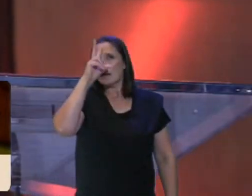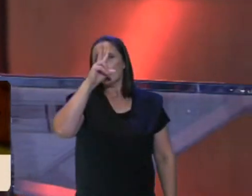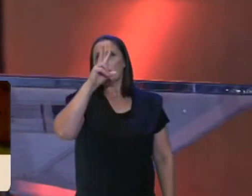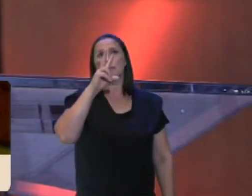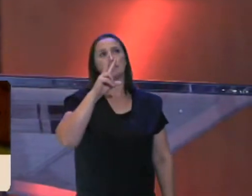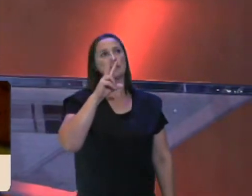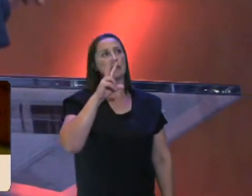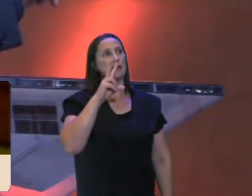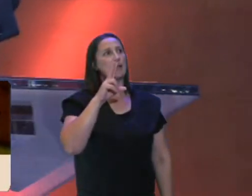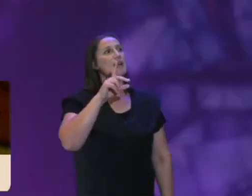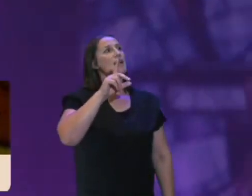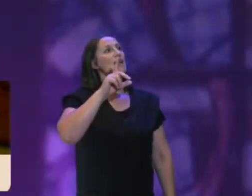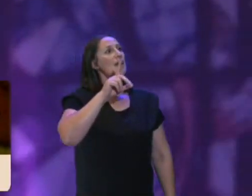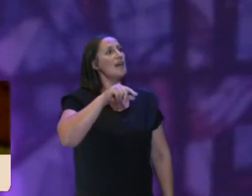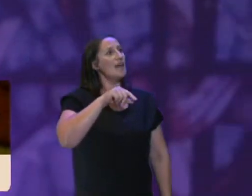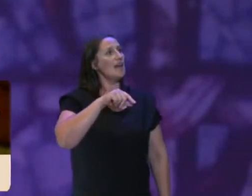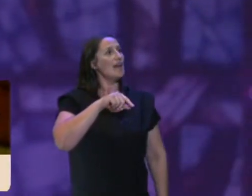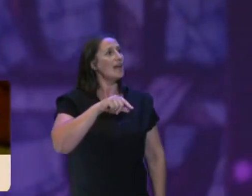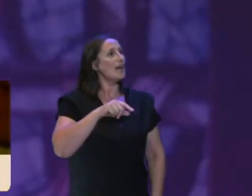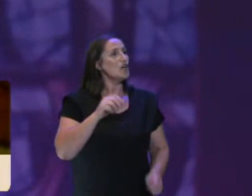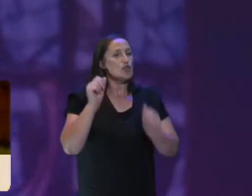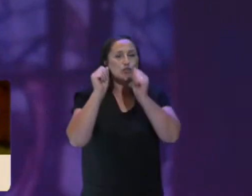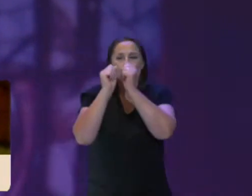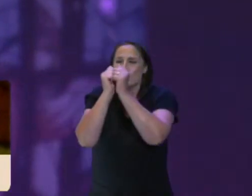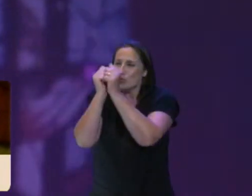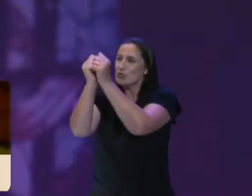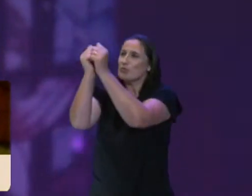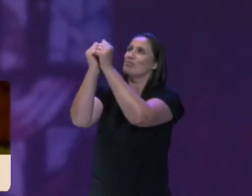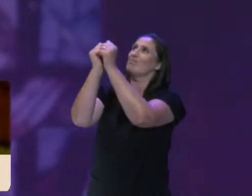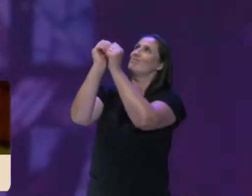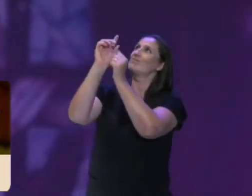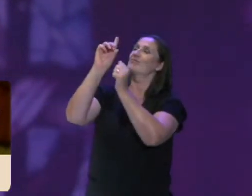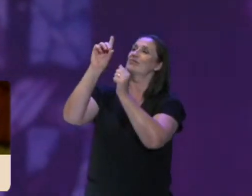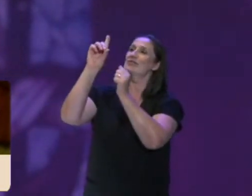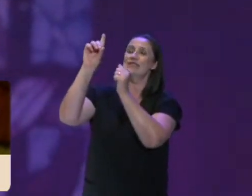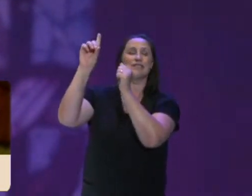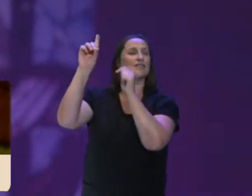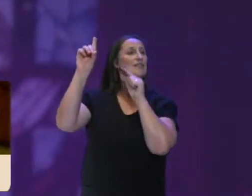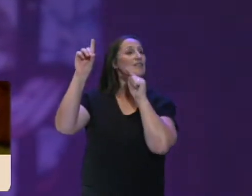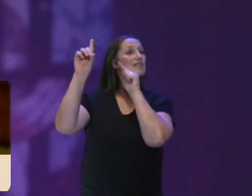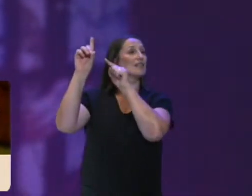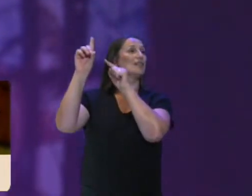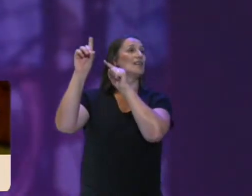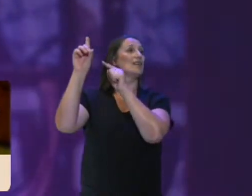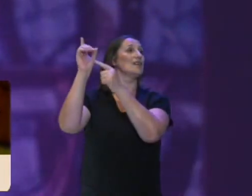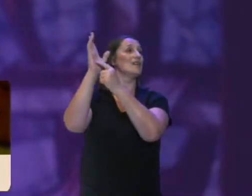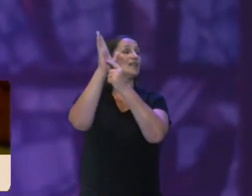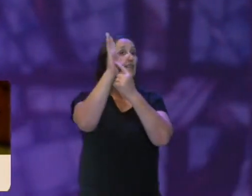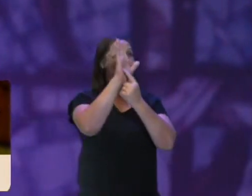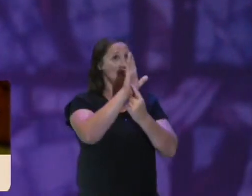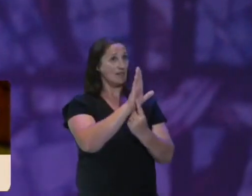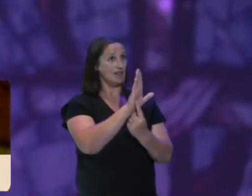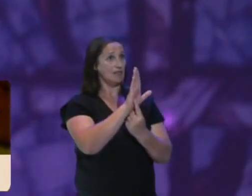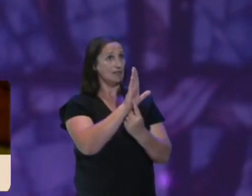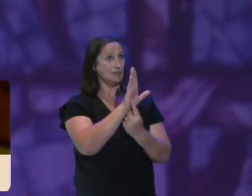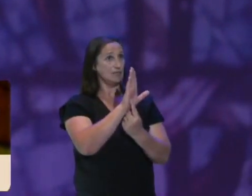é no esconderijo do Altíssimo que Deus revela essas coisas. Eu vou orar por